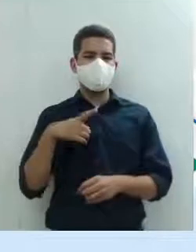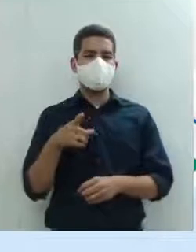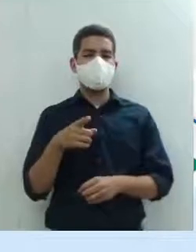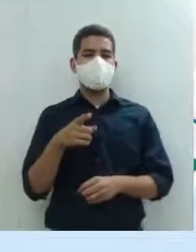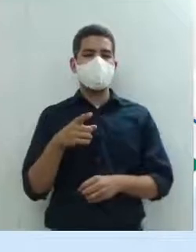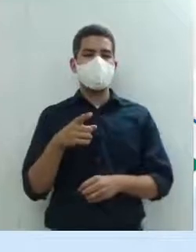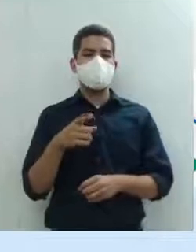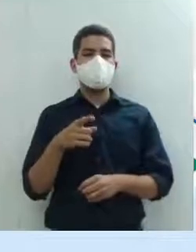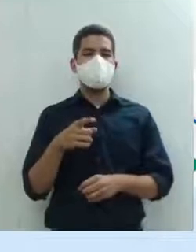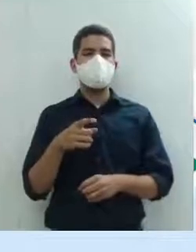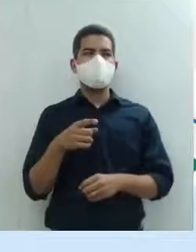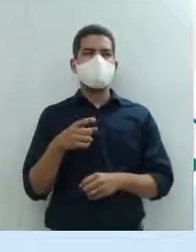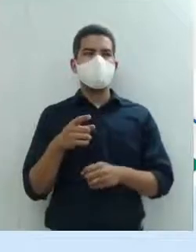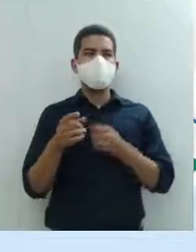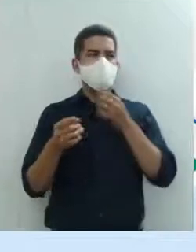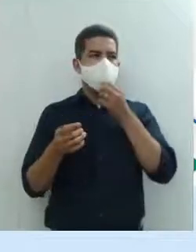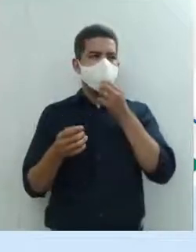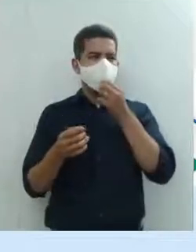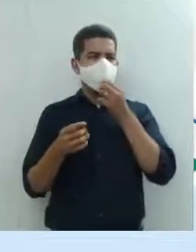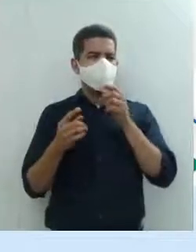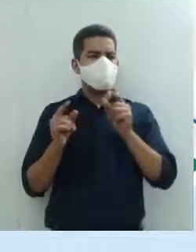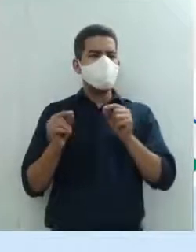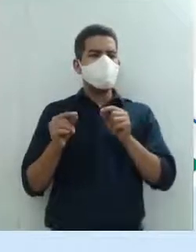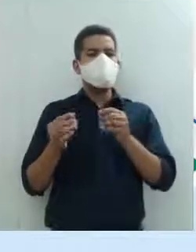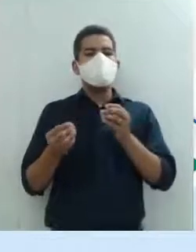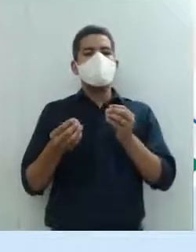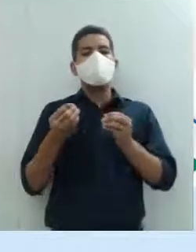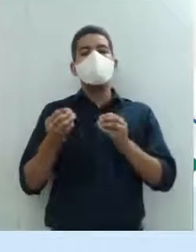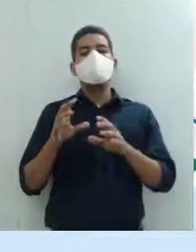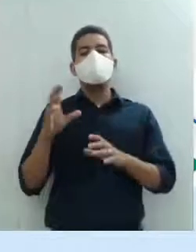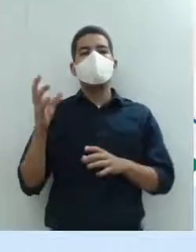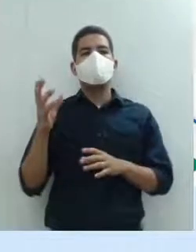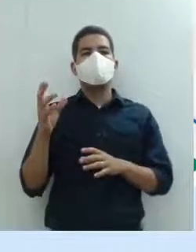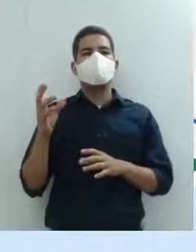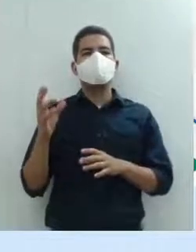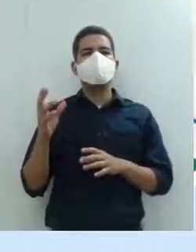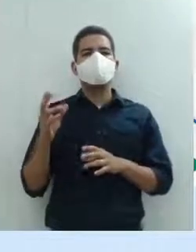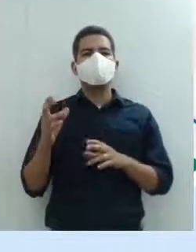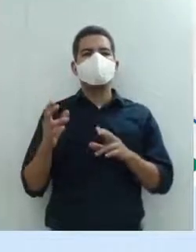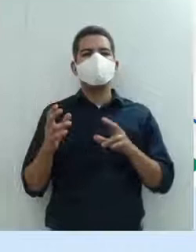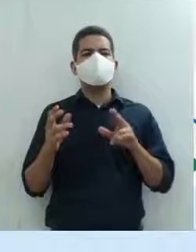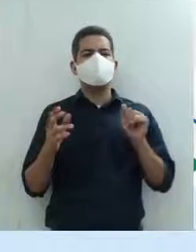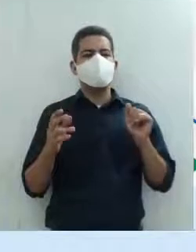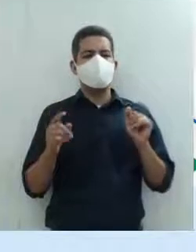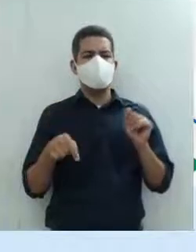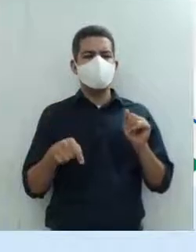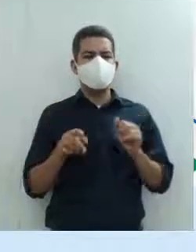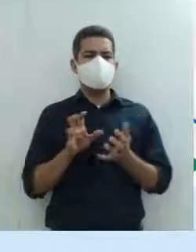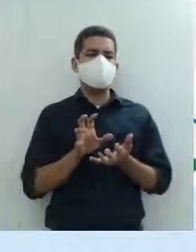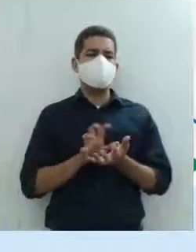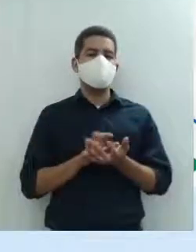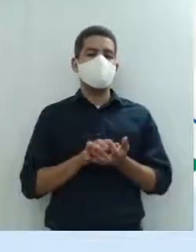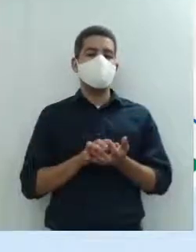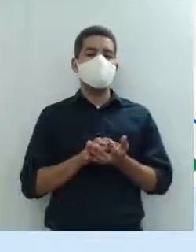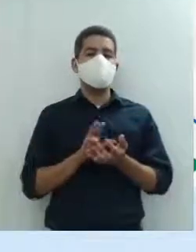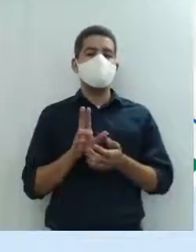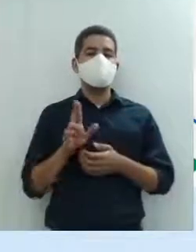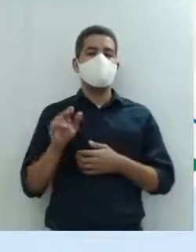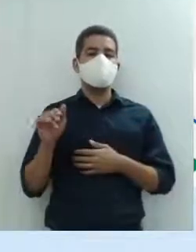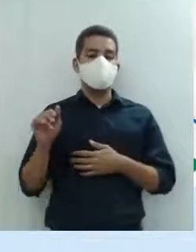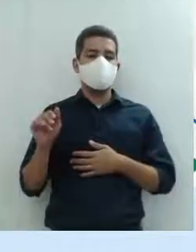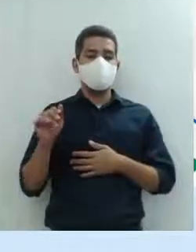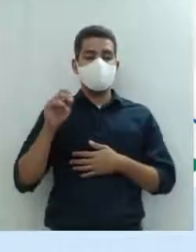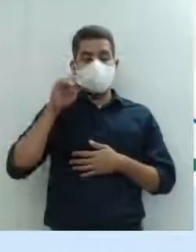precipitação de granizo? Como é que acontece a precipitação de granizo? Nunca teve aqui em Pernambuco? Nunca terá em